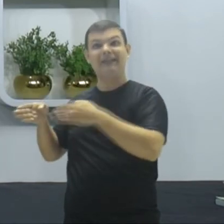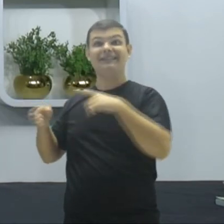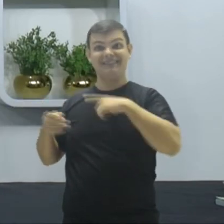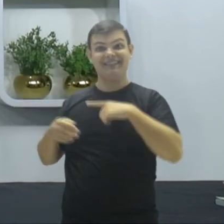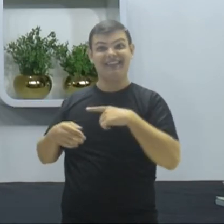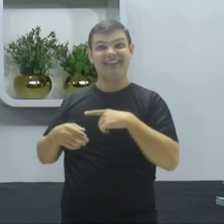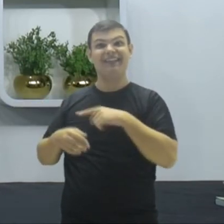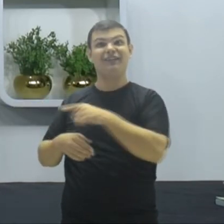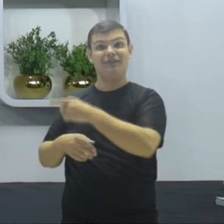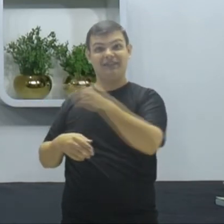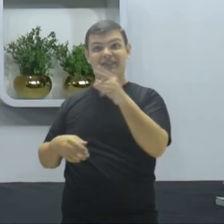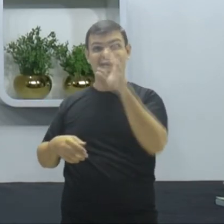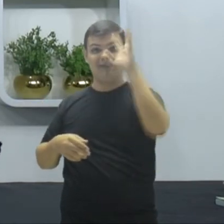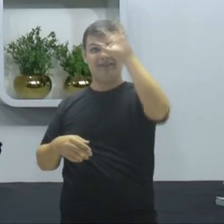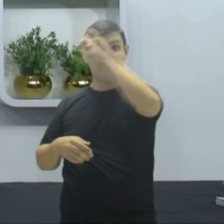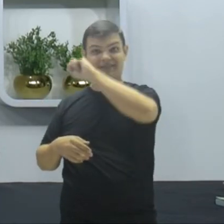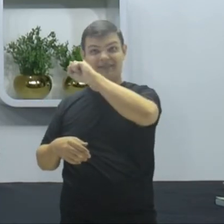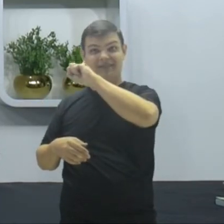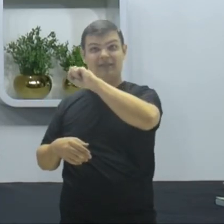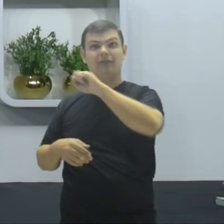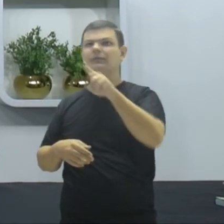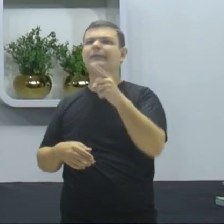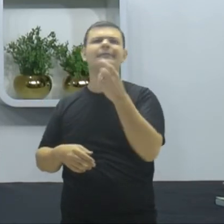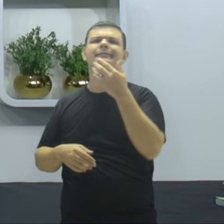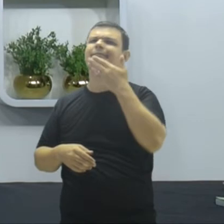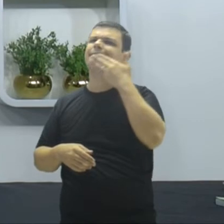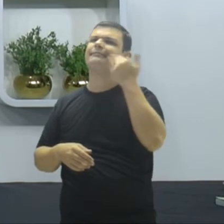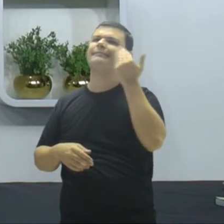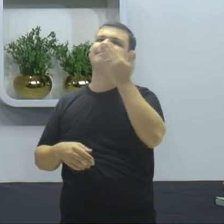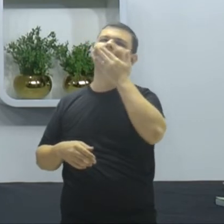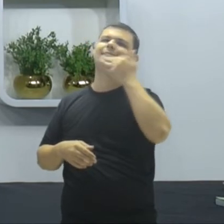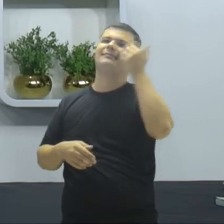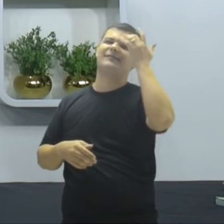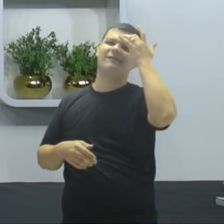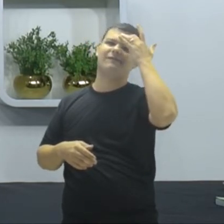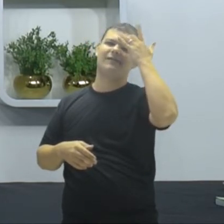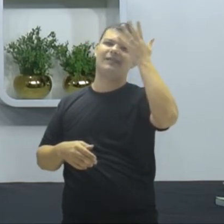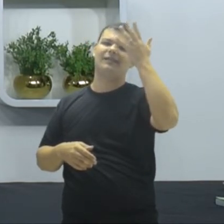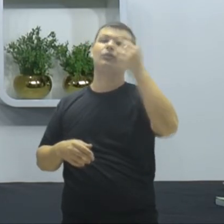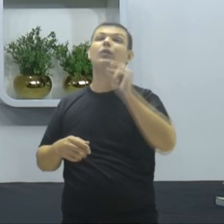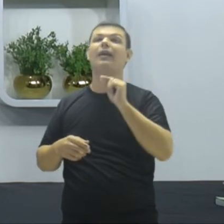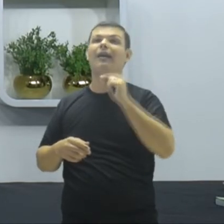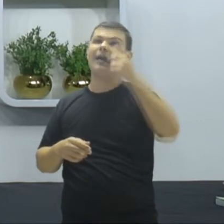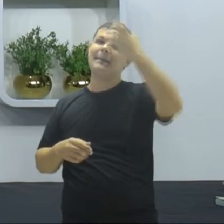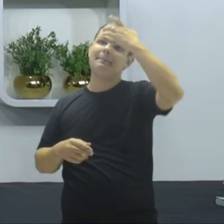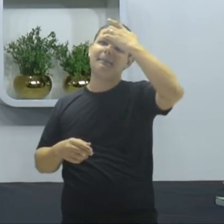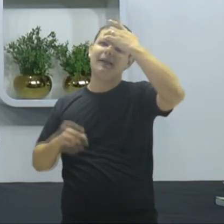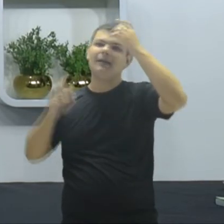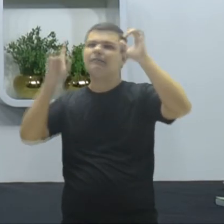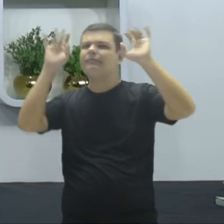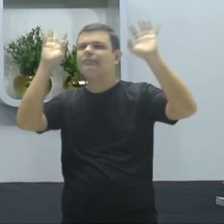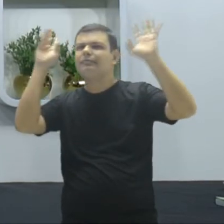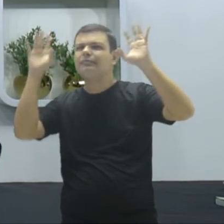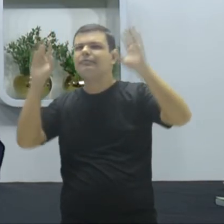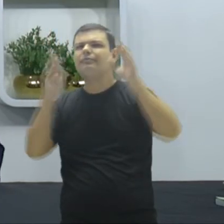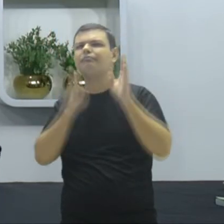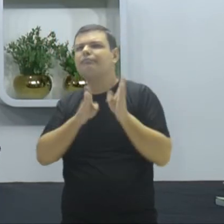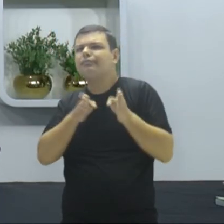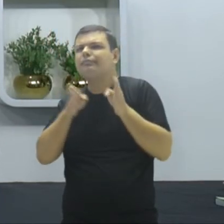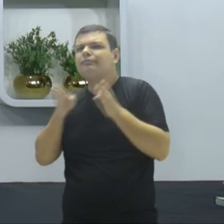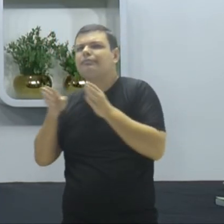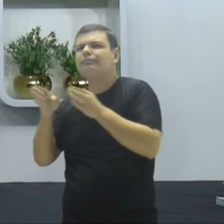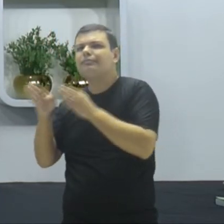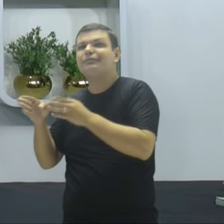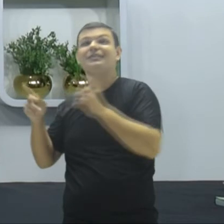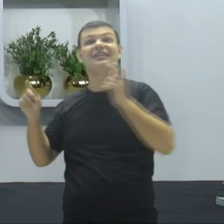numa história, numa narrativa, você vai ver como vai ficar mais fácil organizar as suas ideias e escrever bem bonitinho